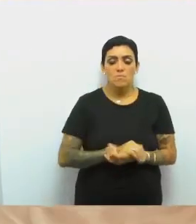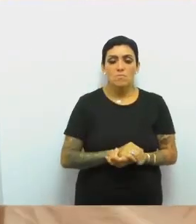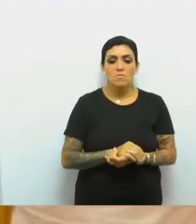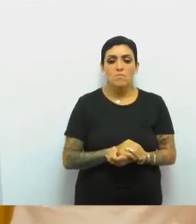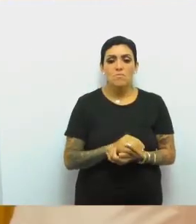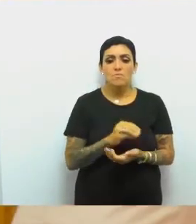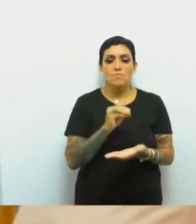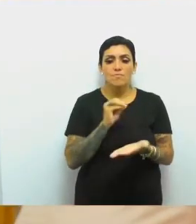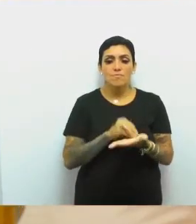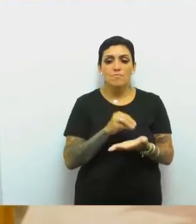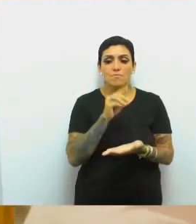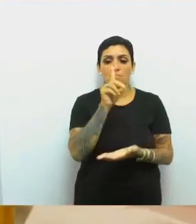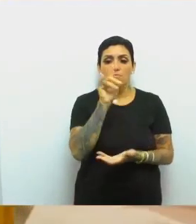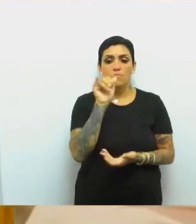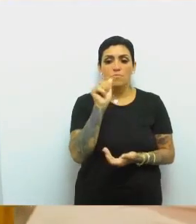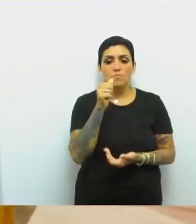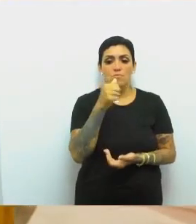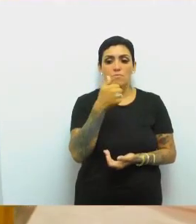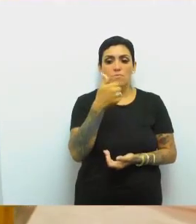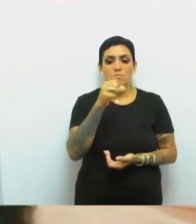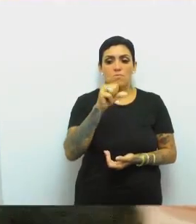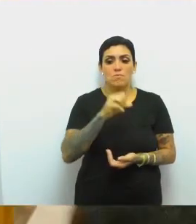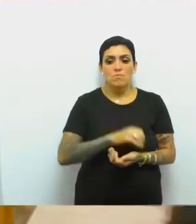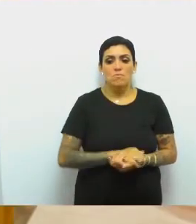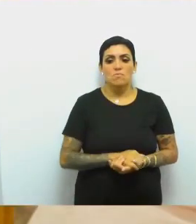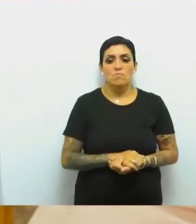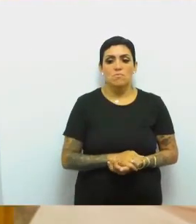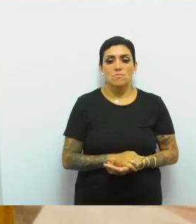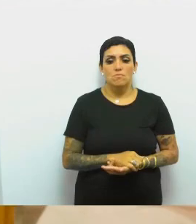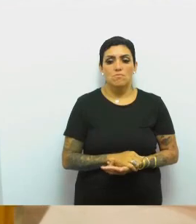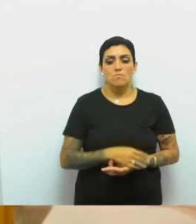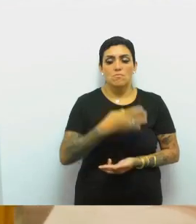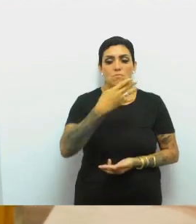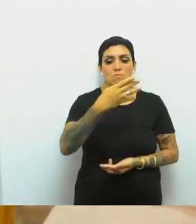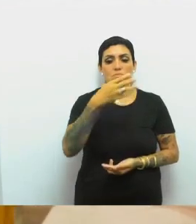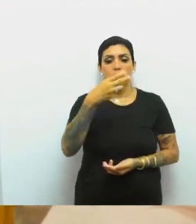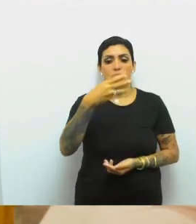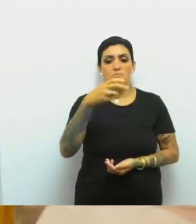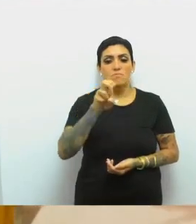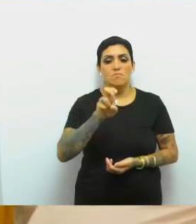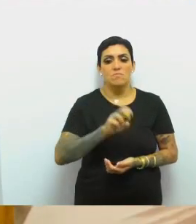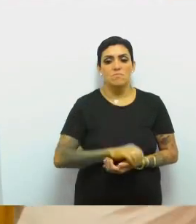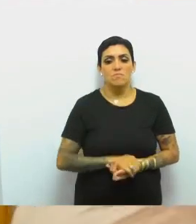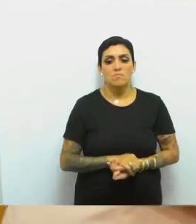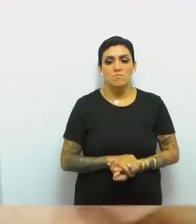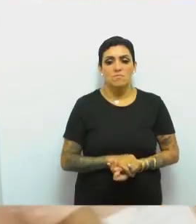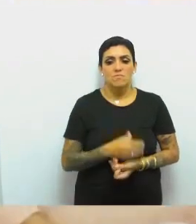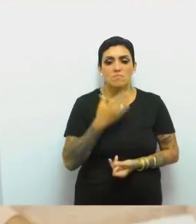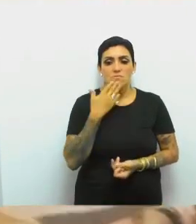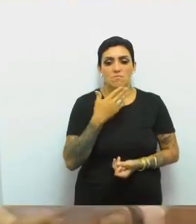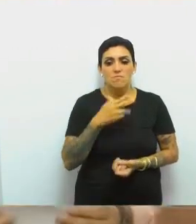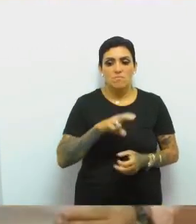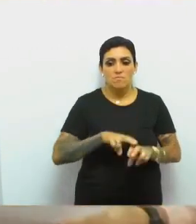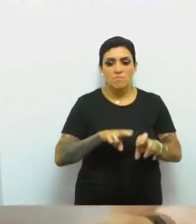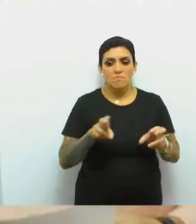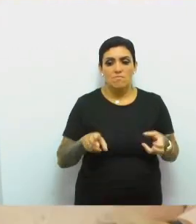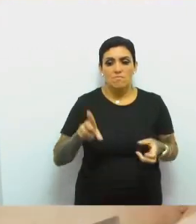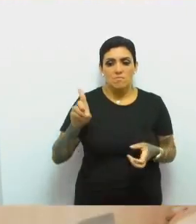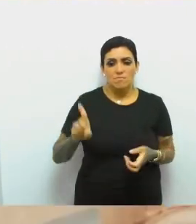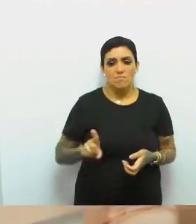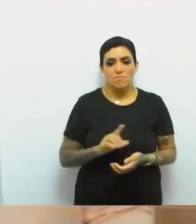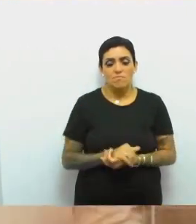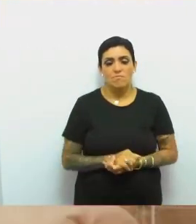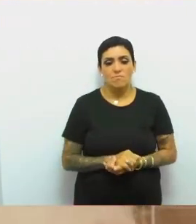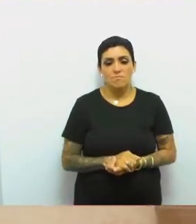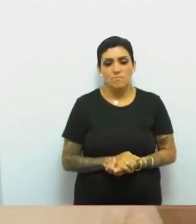ausência, sessão ordinária dia 19 de setembro de 2024. Requerimento 435, vereador Mascote, solicitando à mesa diretora que seja justificado sua ausência, na